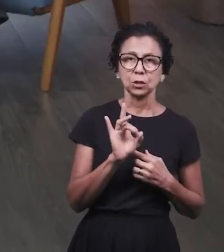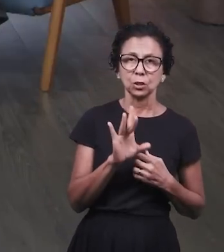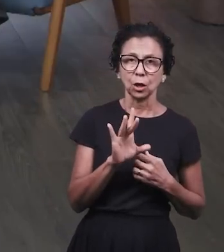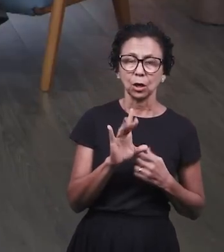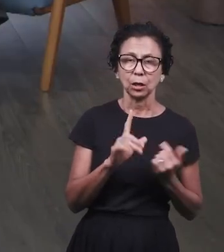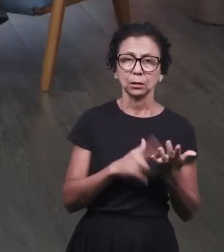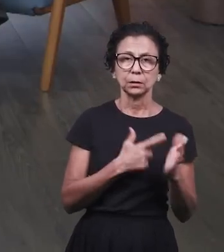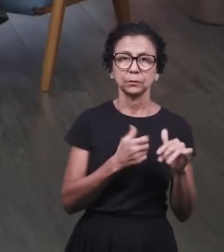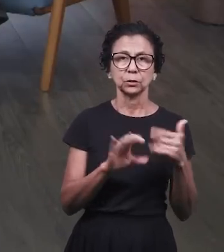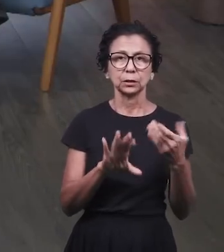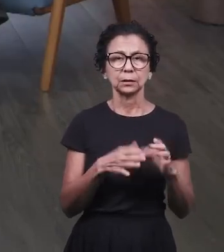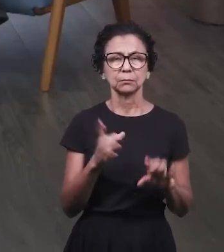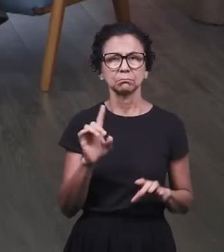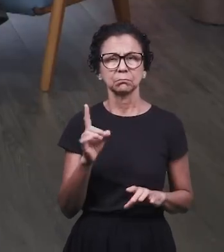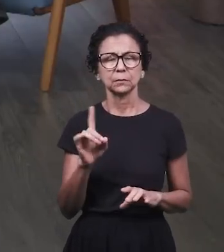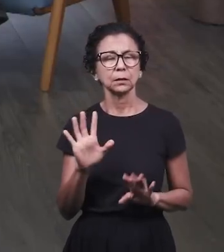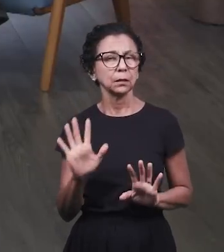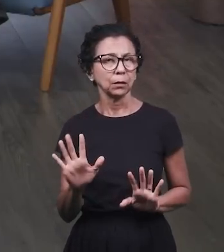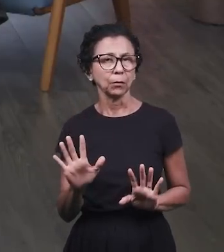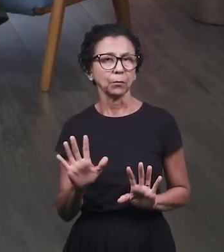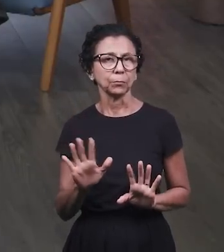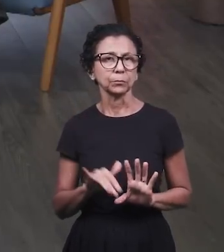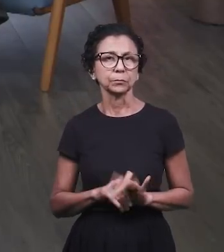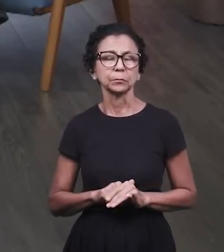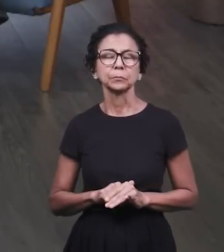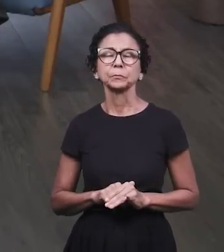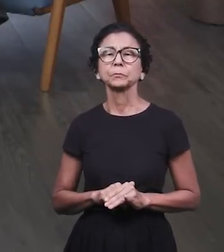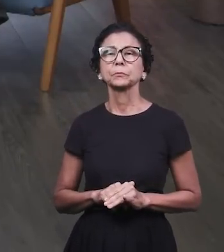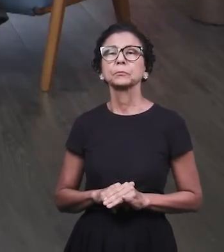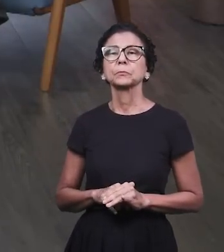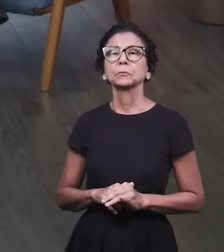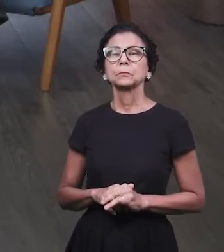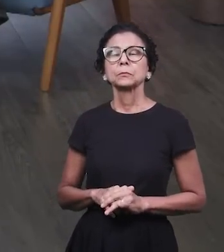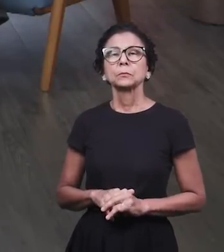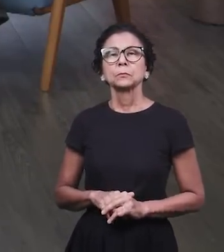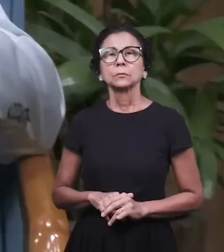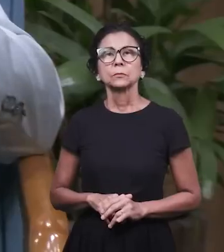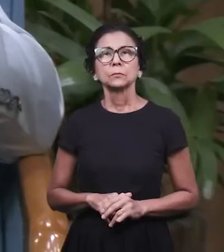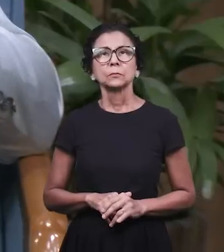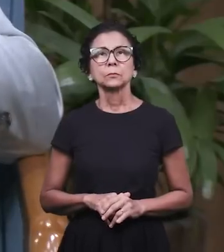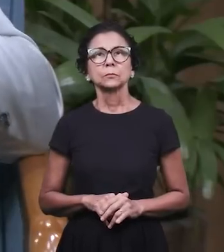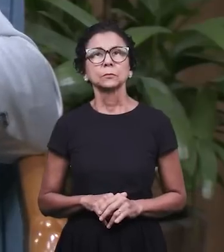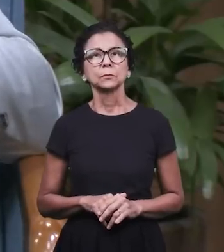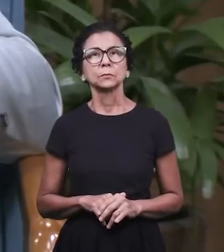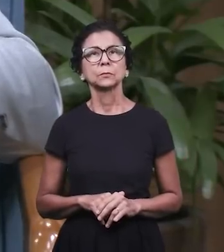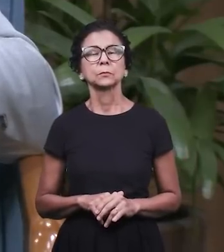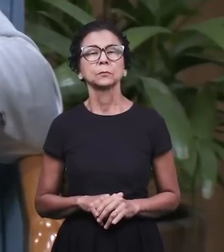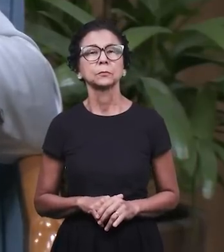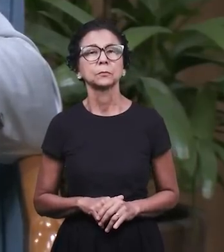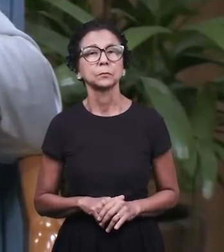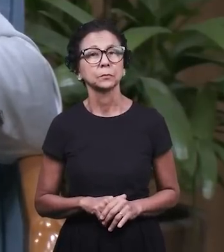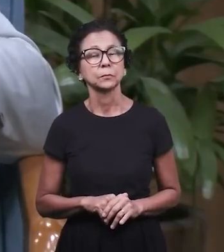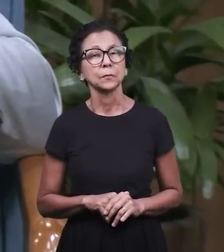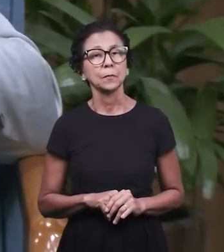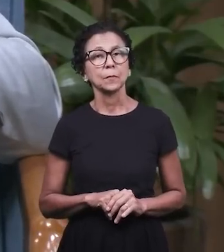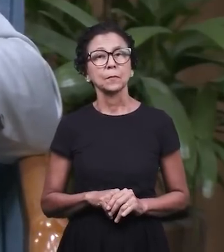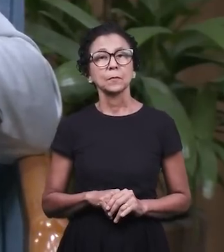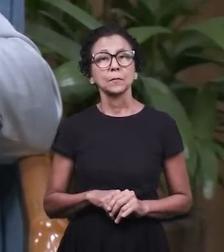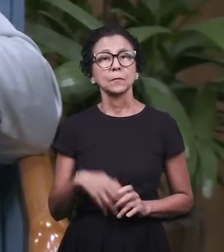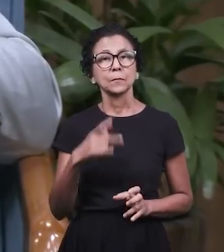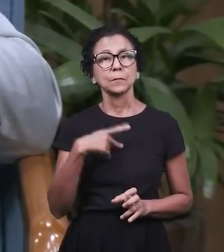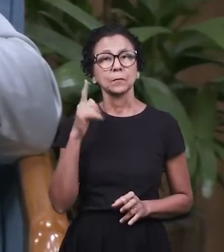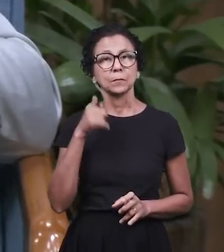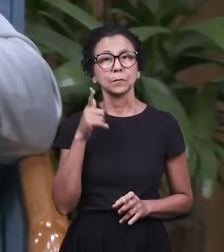Obviamente que haverá uma ampliação, uma condução. O Espírito Santo já tem direcionado nesse sentido. Mas o que ele quis dizer é a importância de